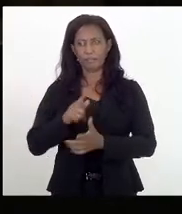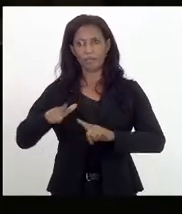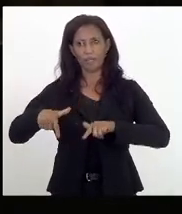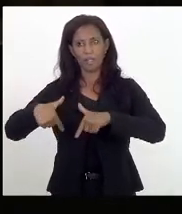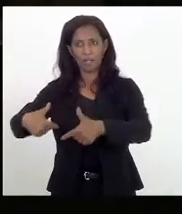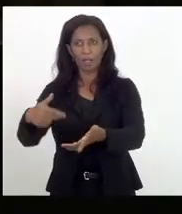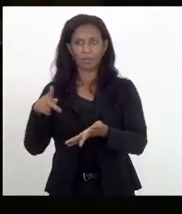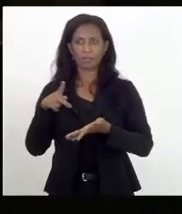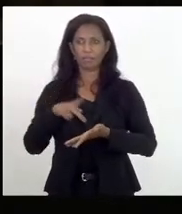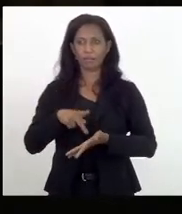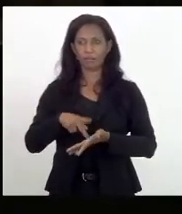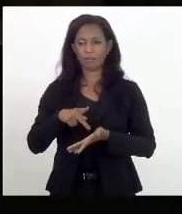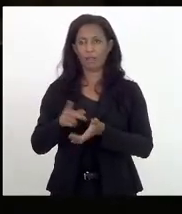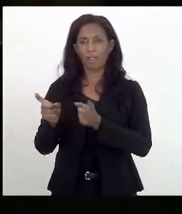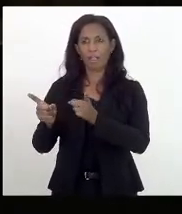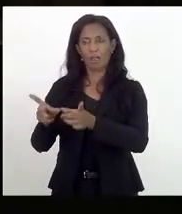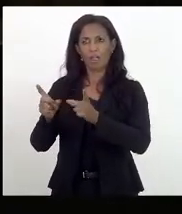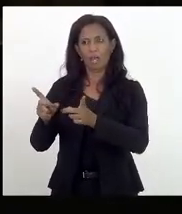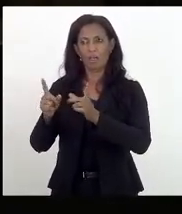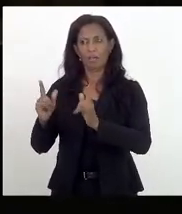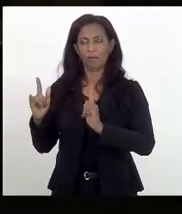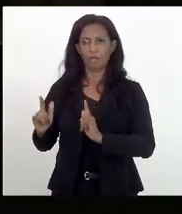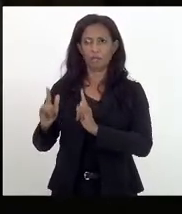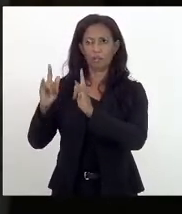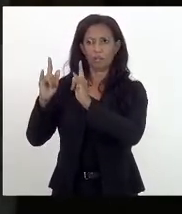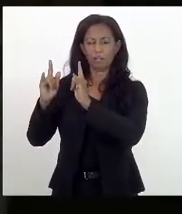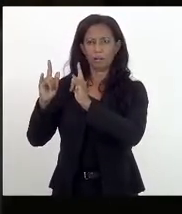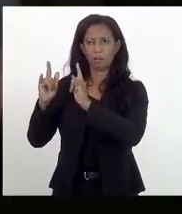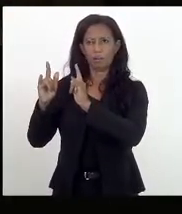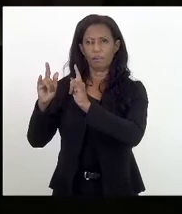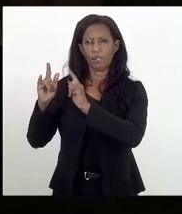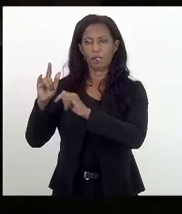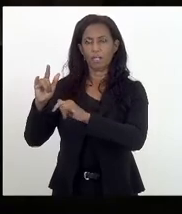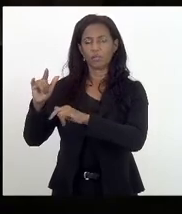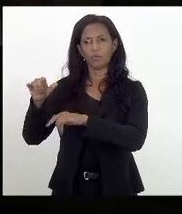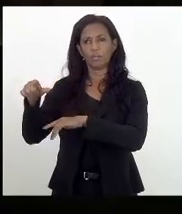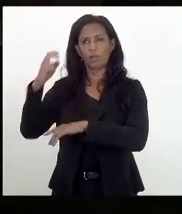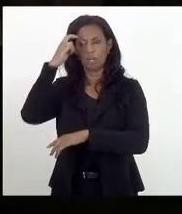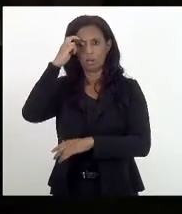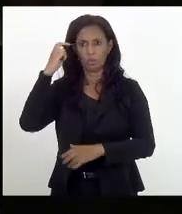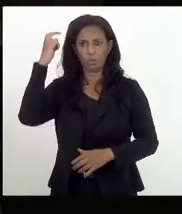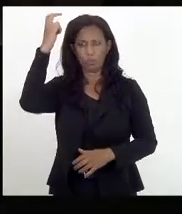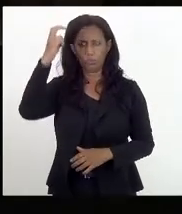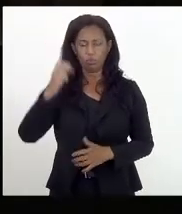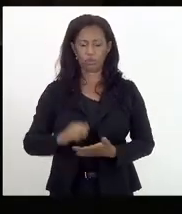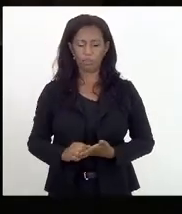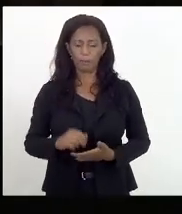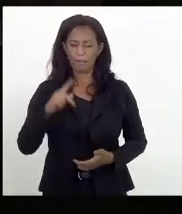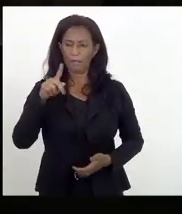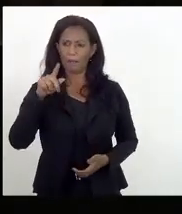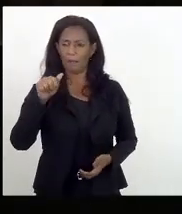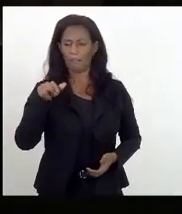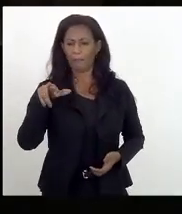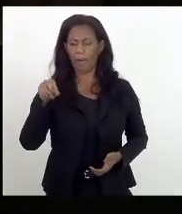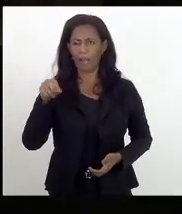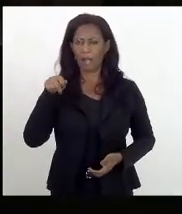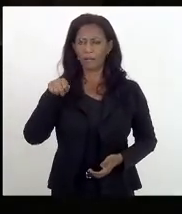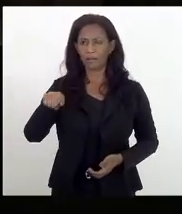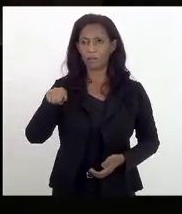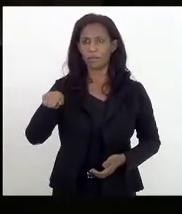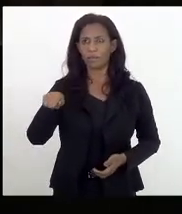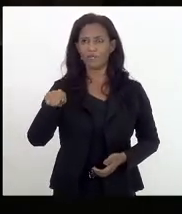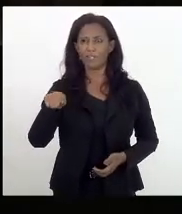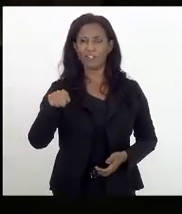haja realmente fazenda do Palácio da cultura Palácio da cultura é este que foi projetado